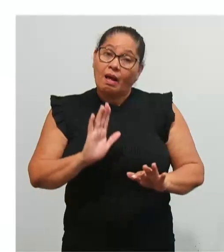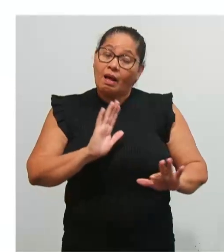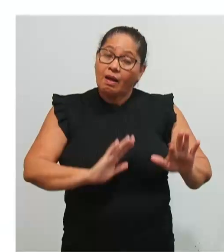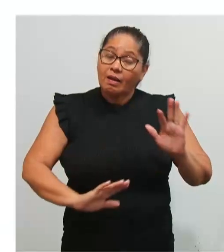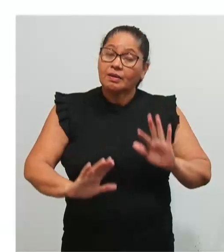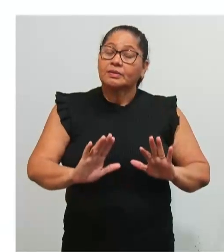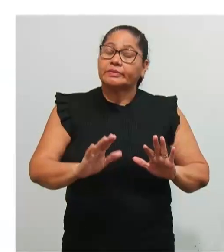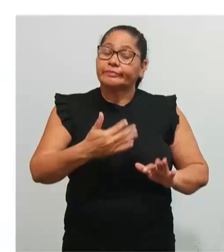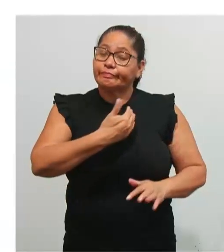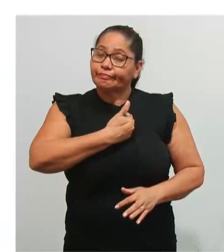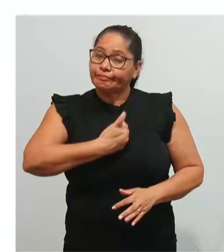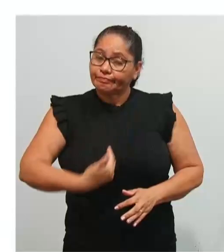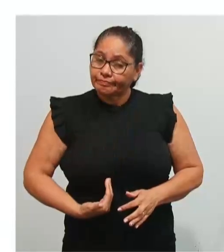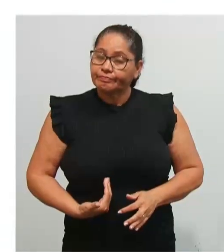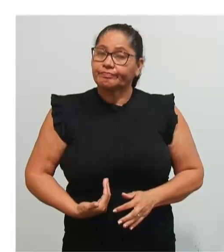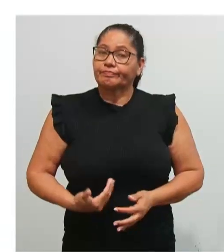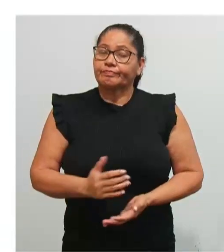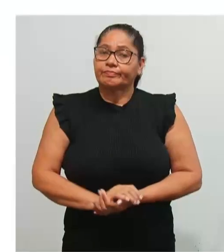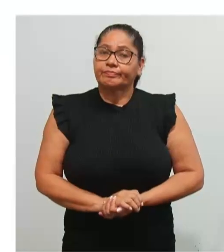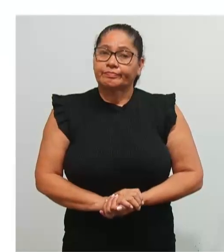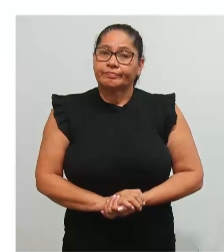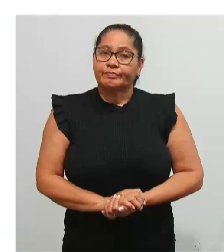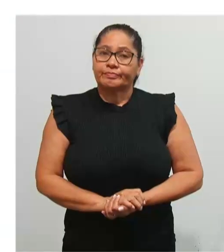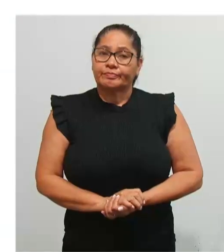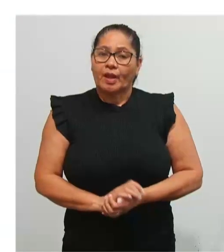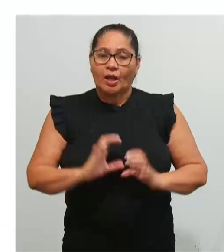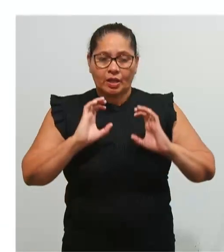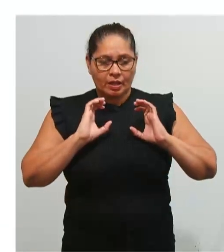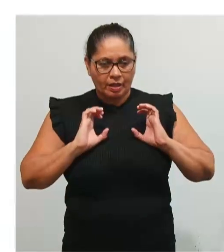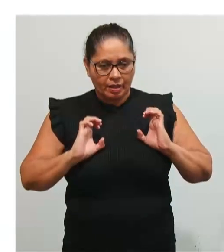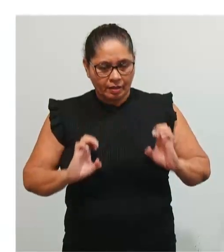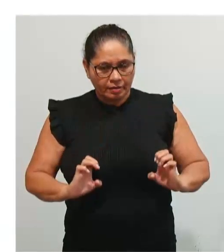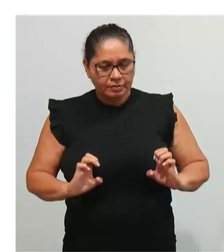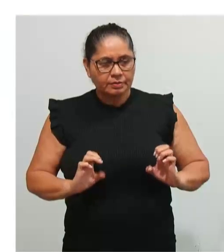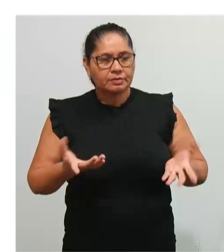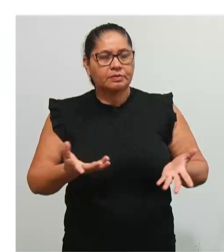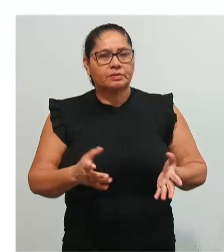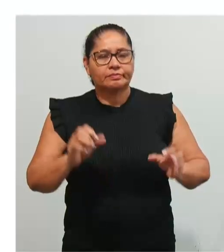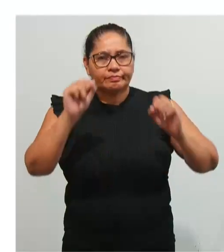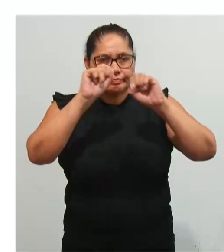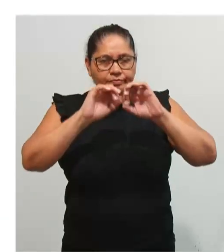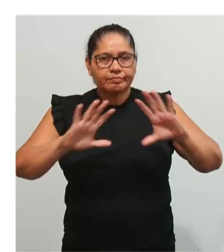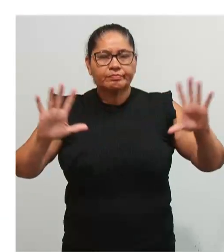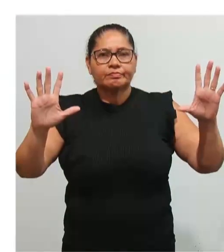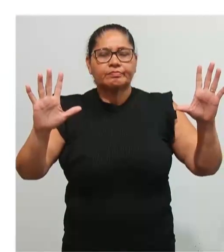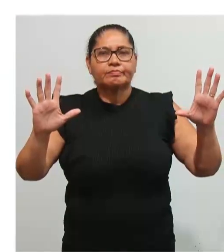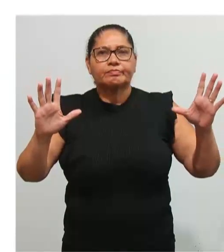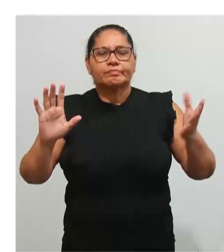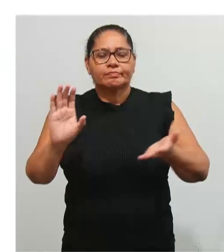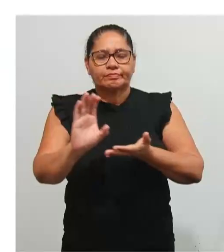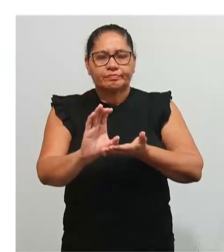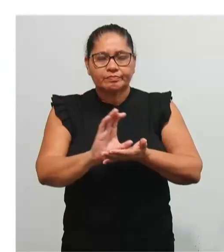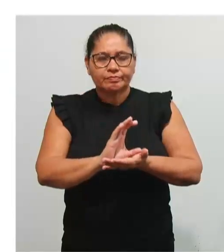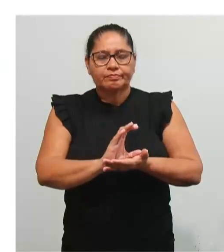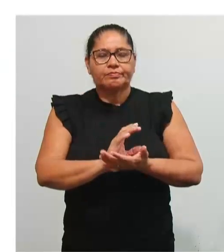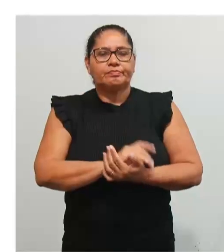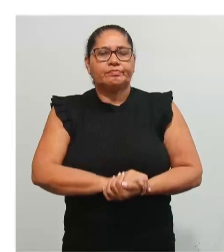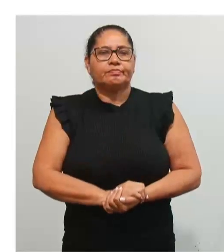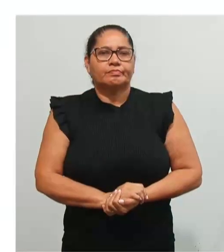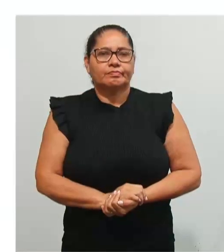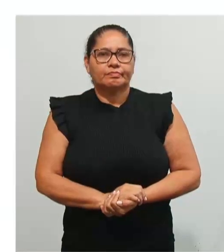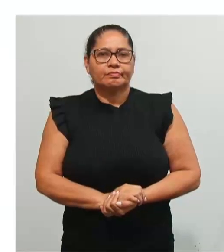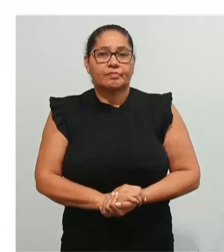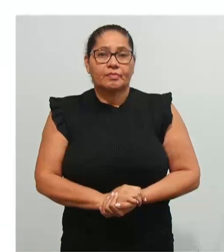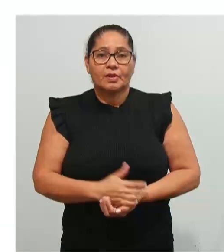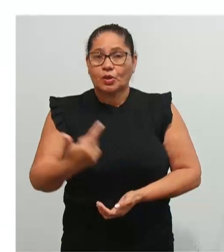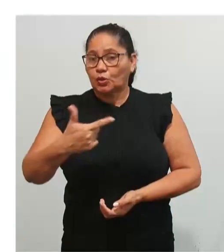boa governança que está pautada nos princípios da relação ética, da conformidade, da transparência e da prestação responsável de contas.